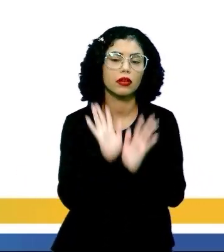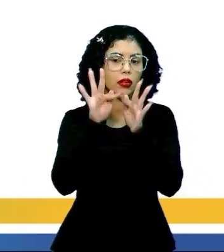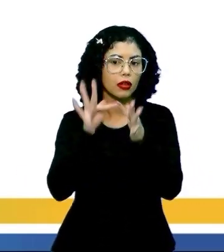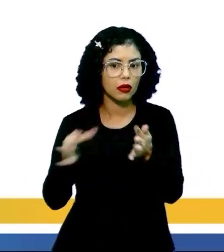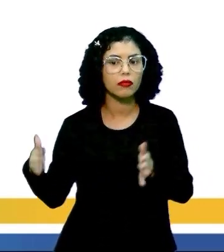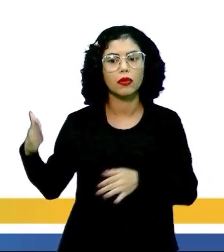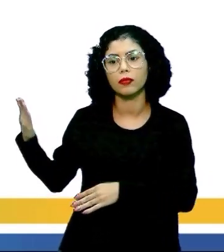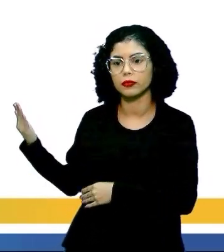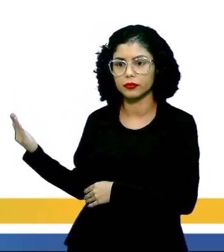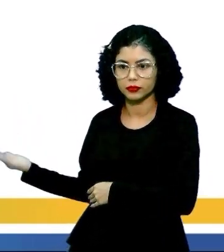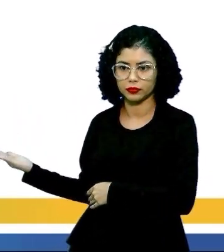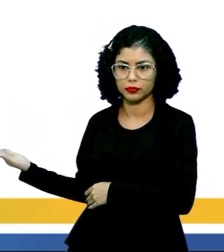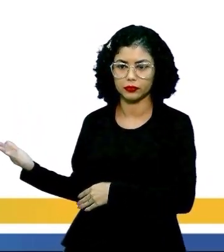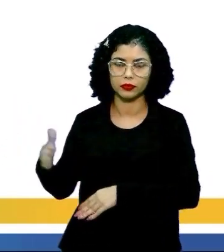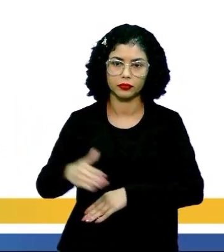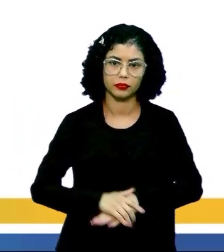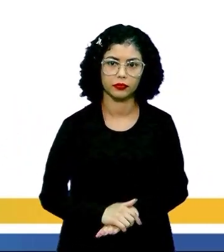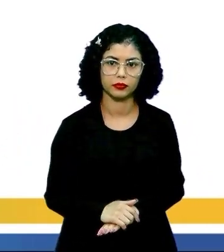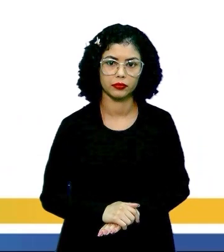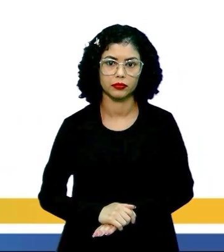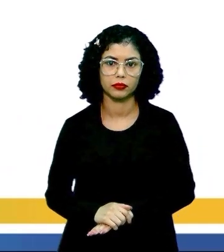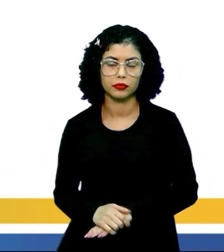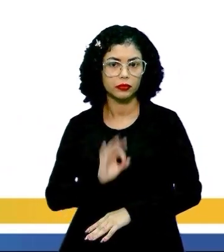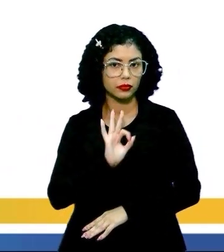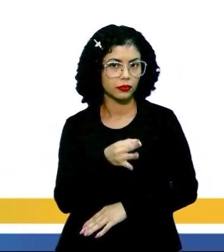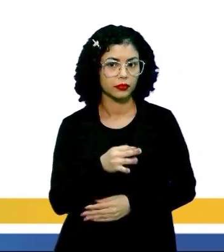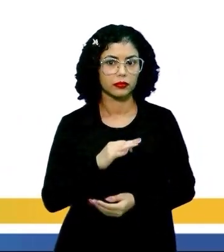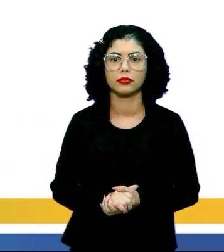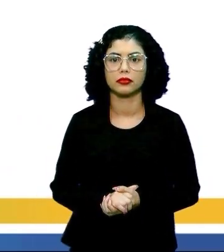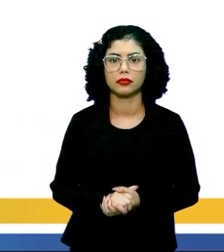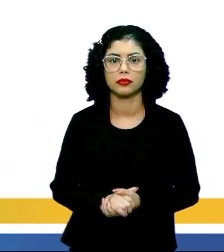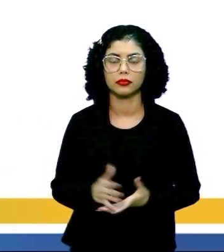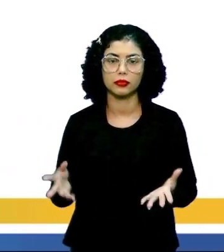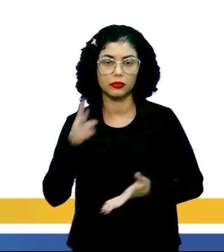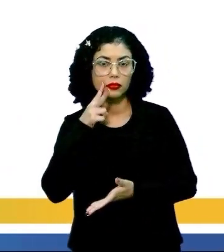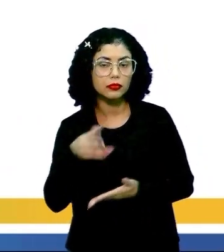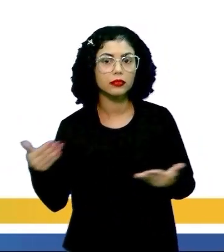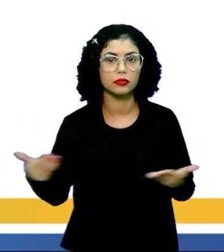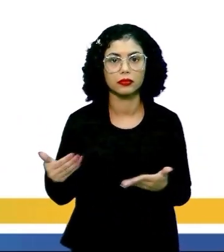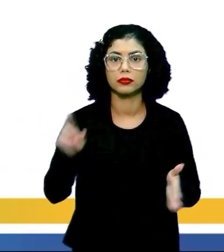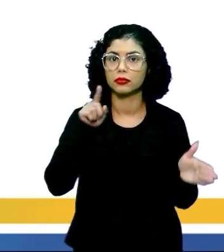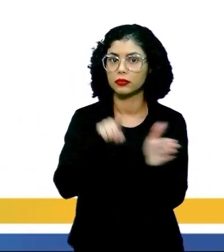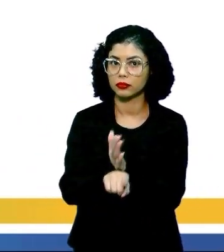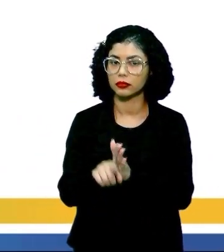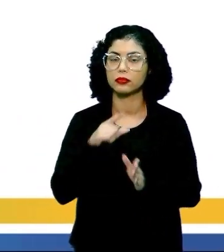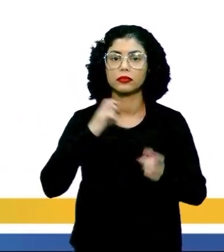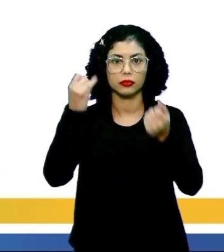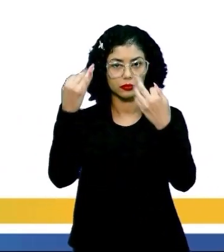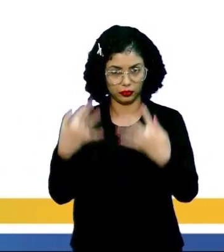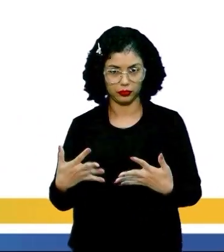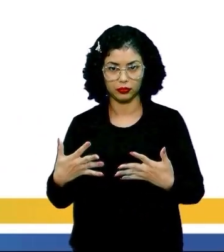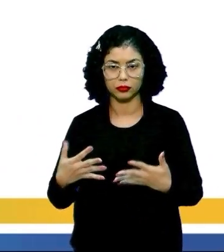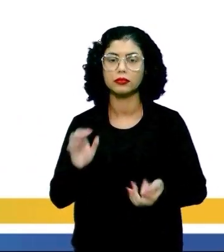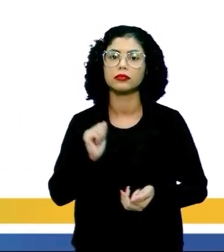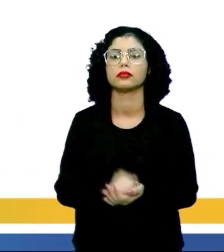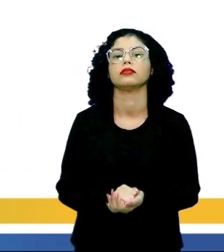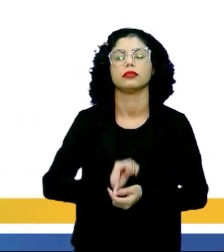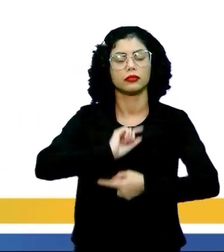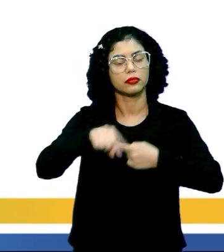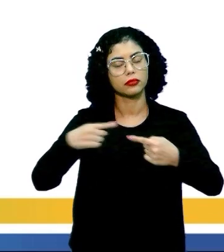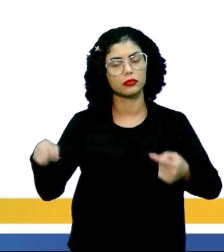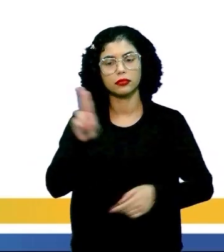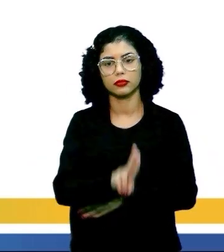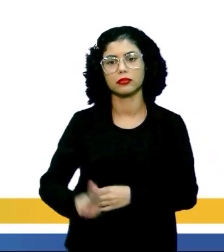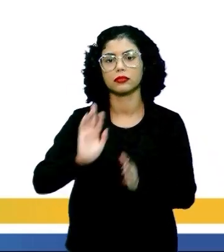conhecemos como sorvete certo vejamos agora uma questão que trata a respeito dessa fórmula